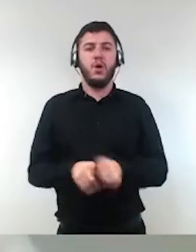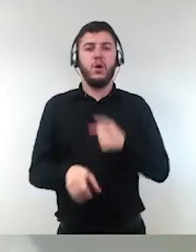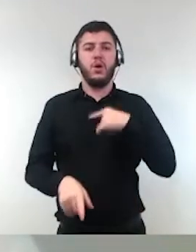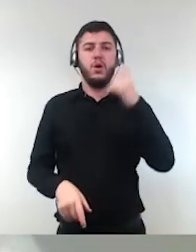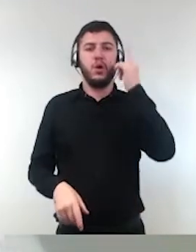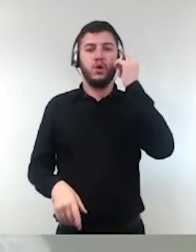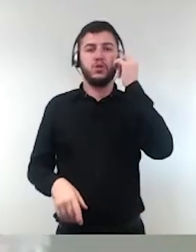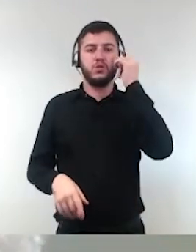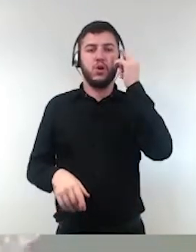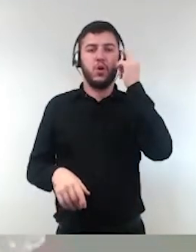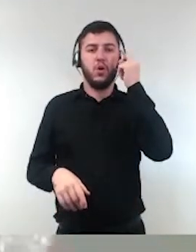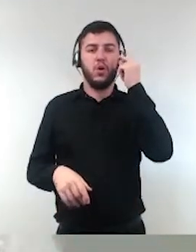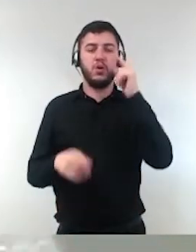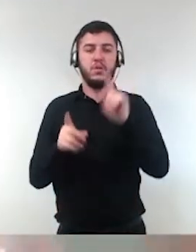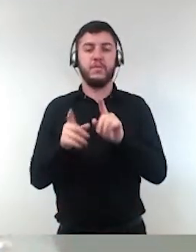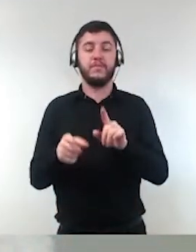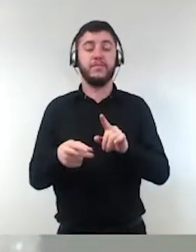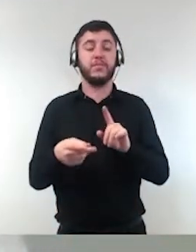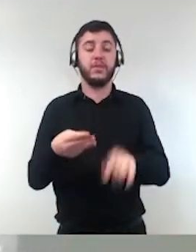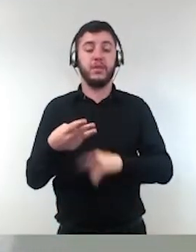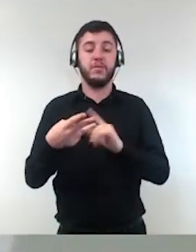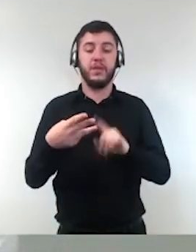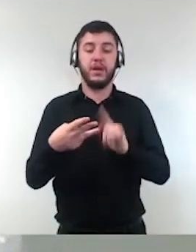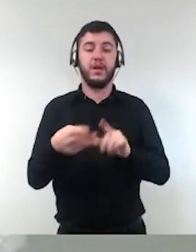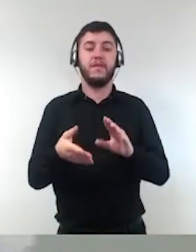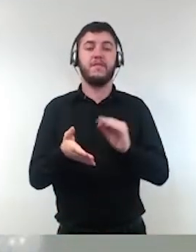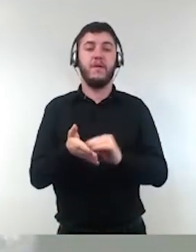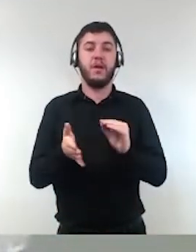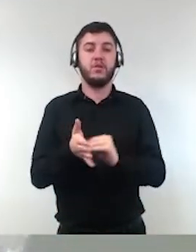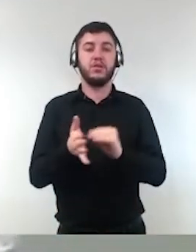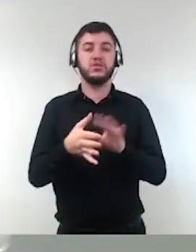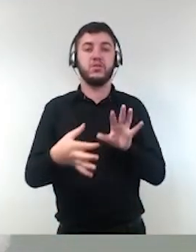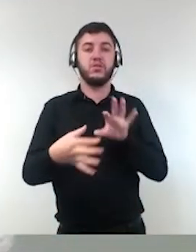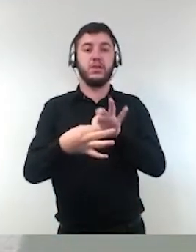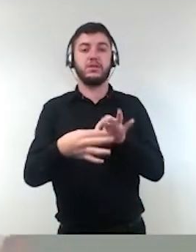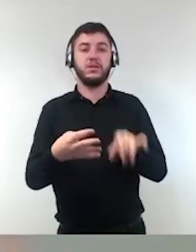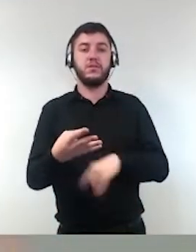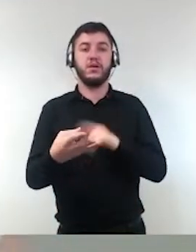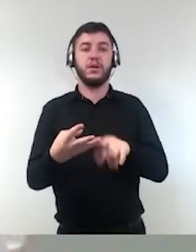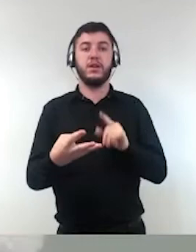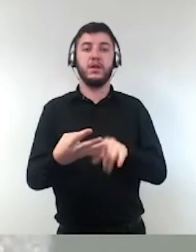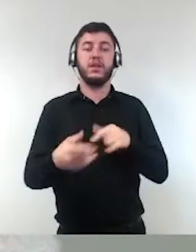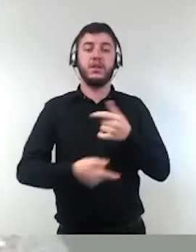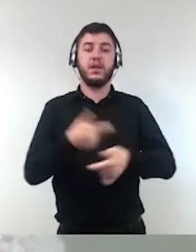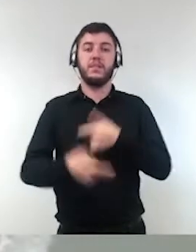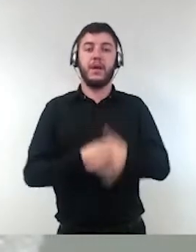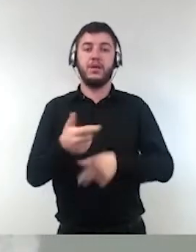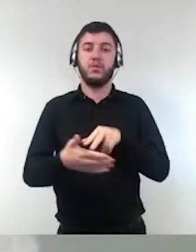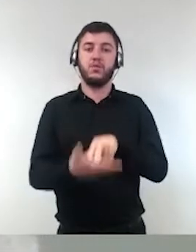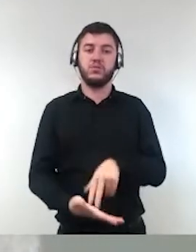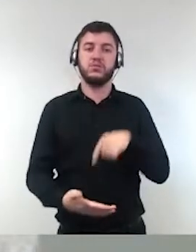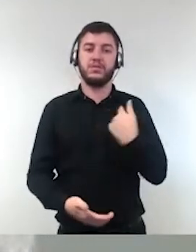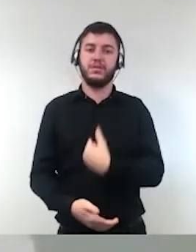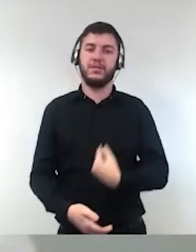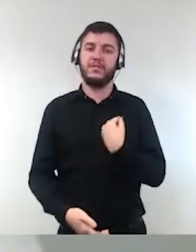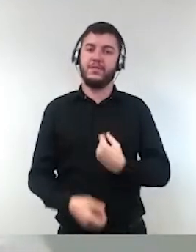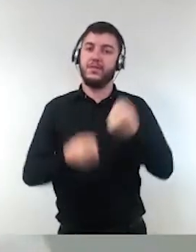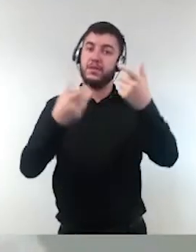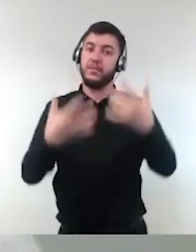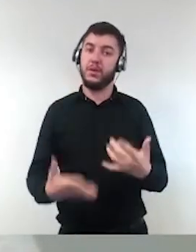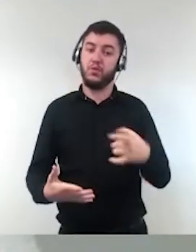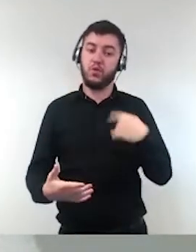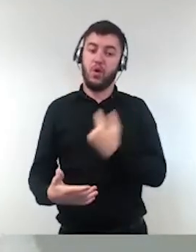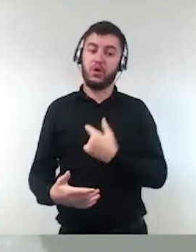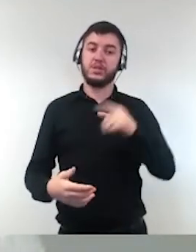não desconexão, numa permanência de trabalho nas nossas vidas. E nossas, eu digo, magistrados,